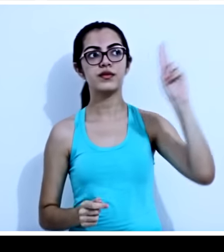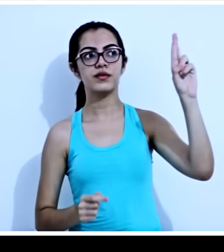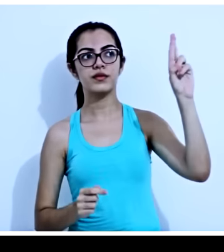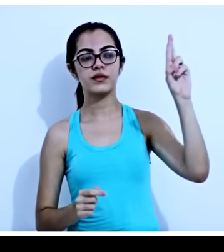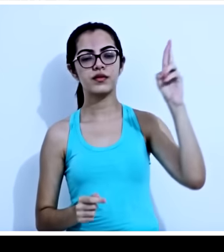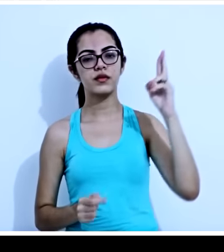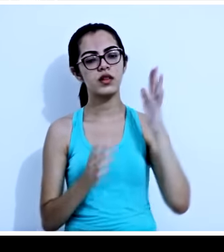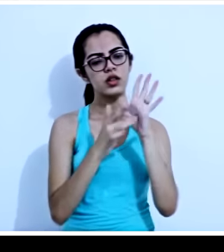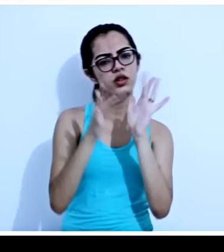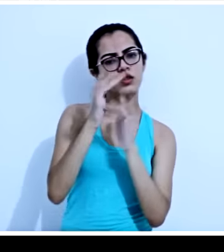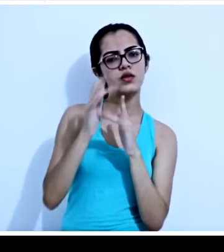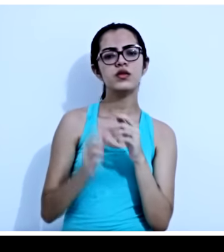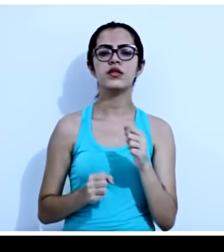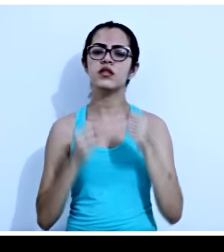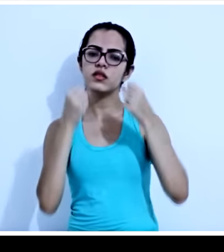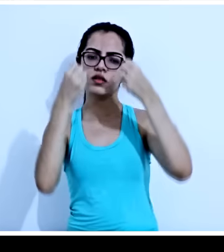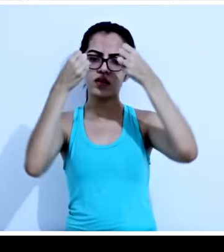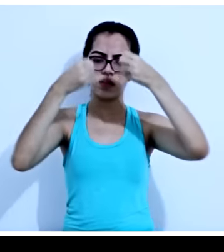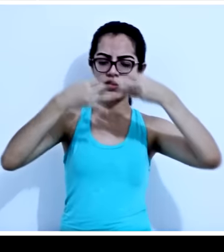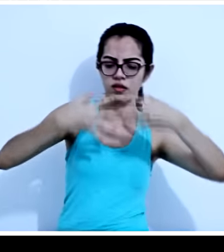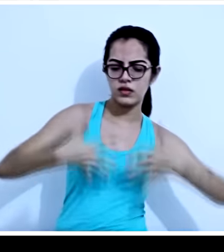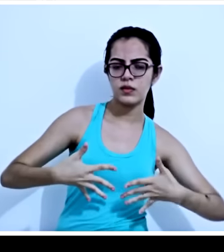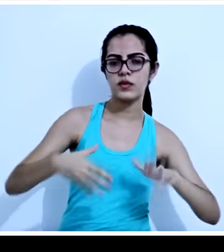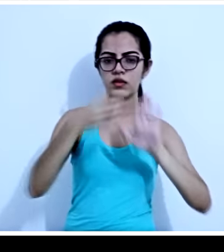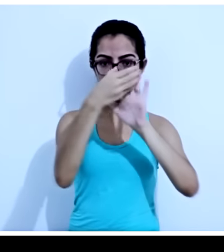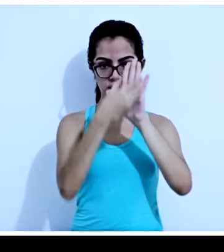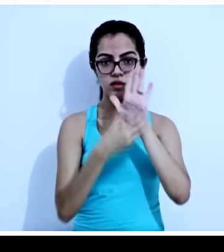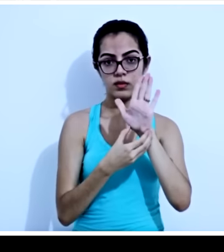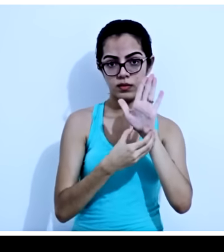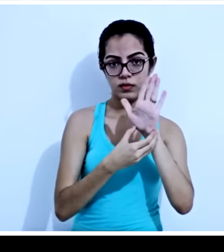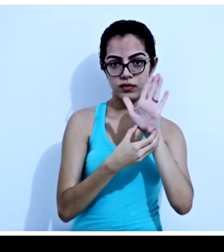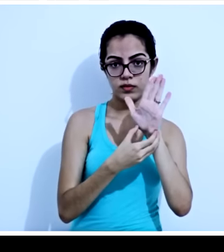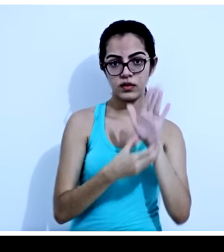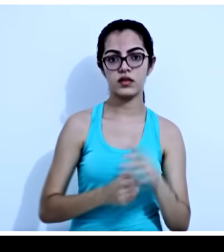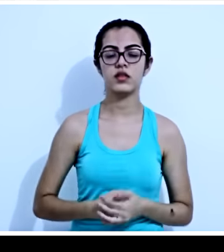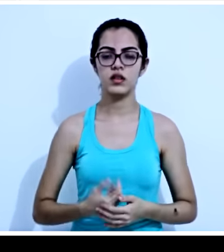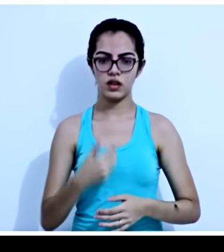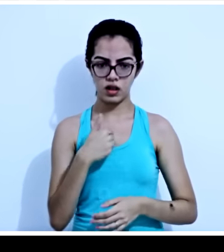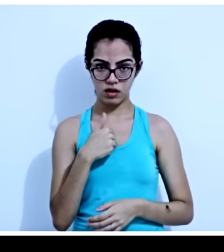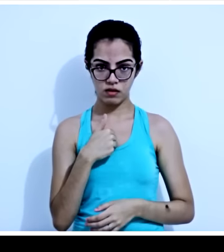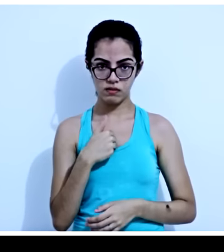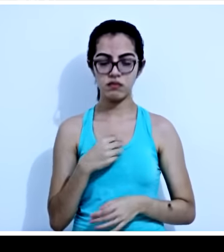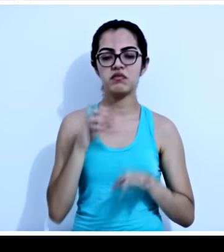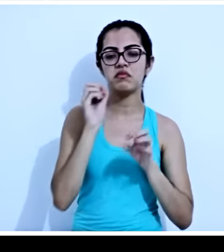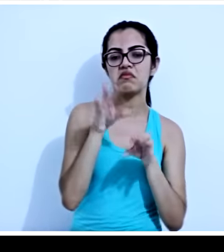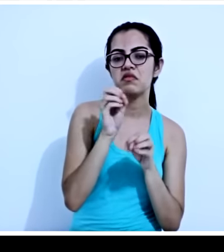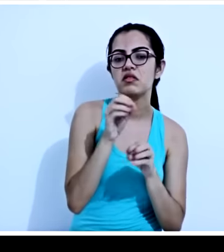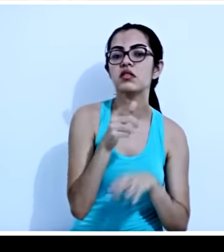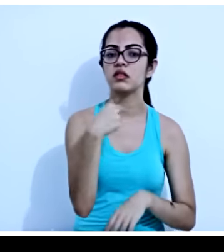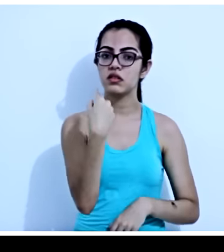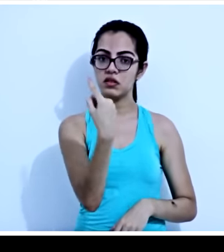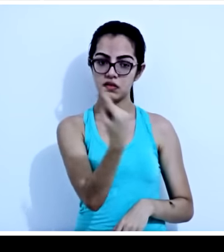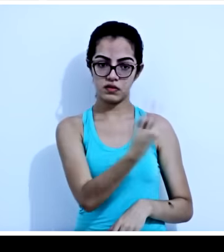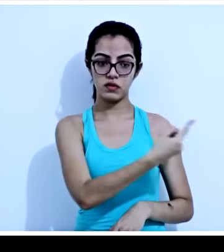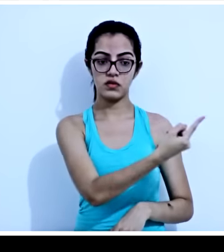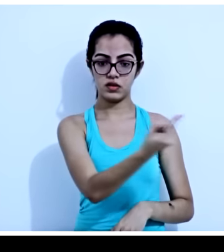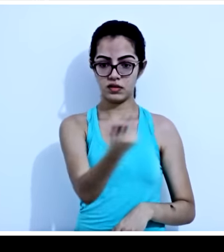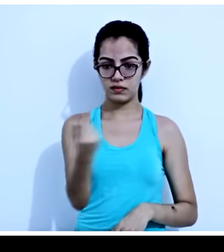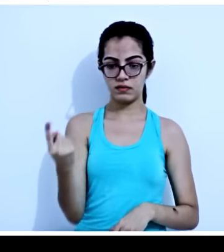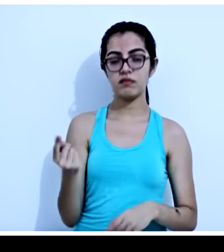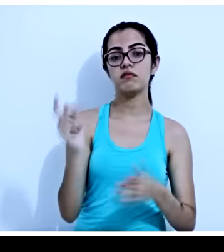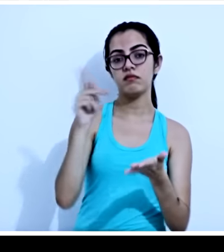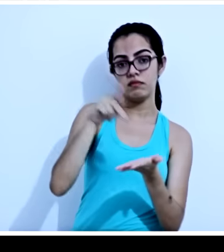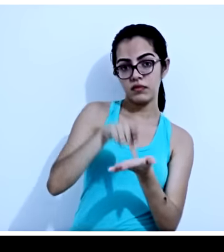para os seus ouvintes no final do Sermão do Monte é: eu acabei de ensinar para vocês verdades,